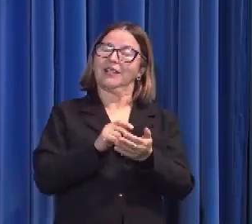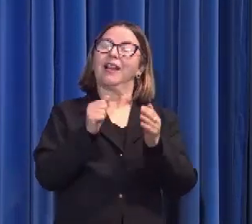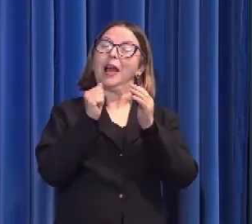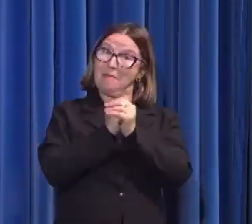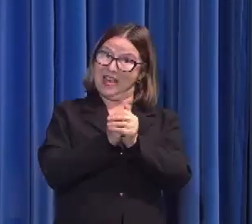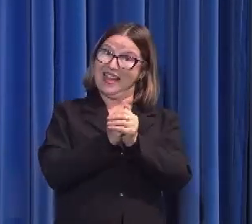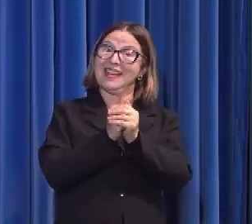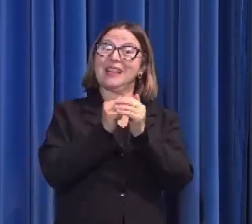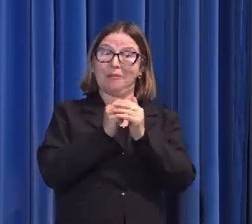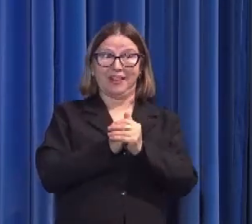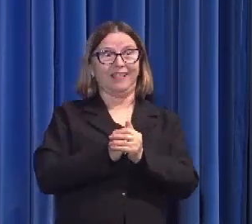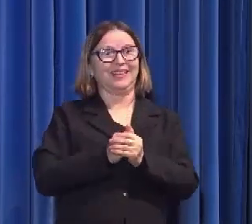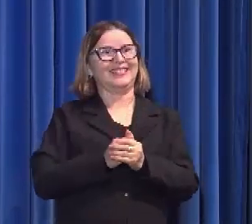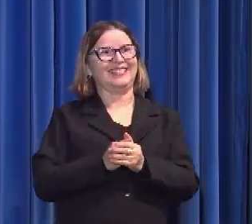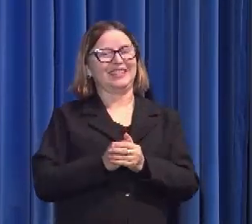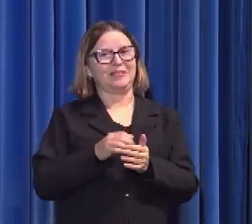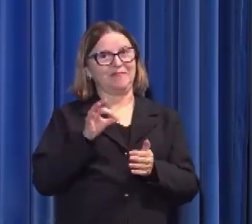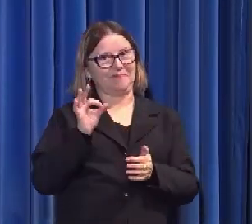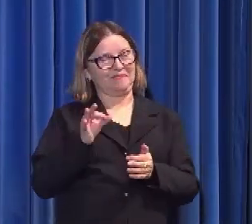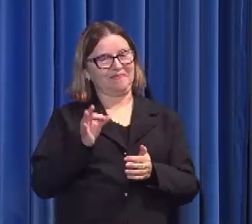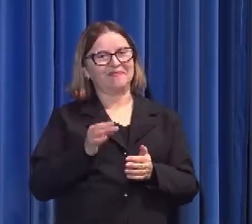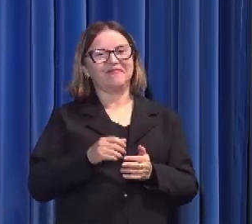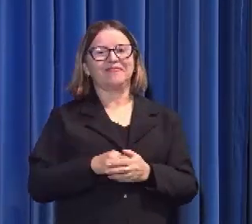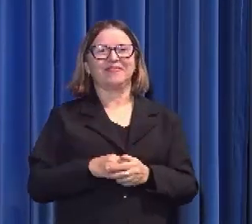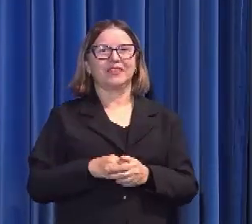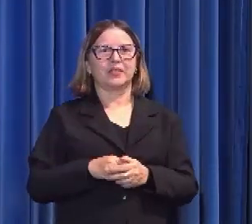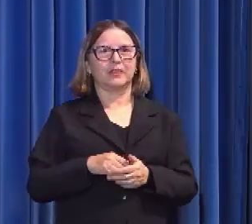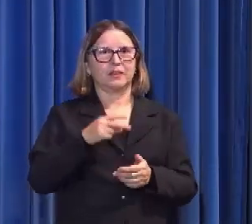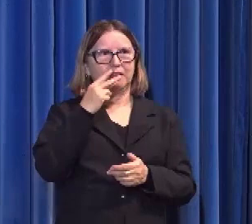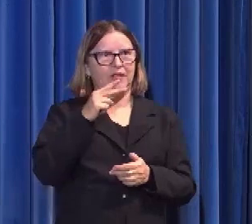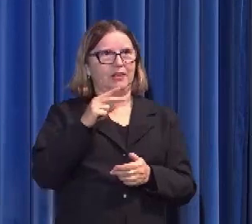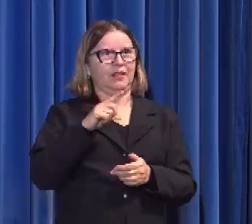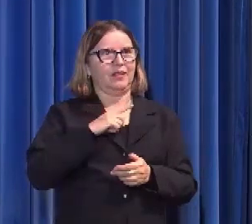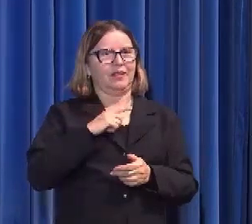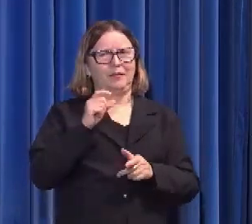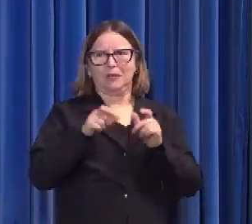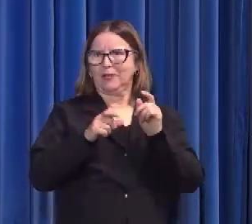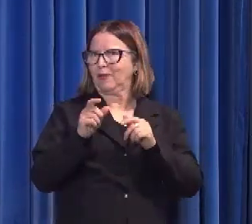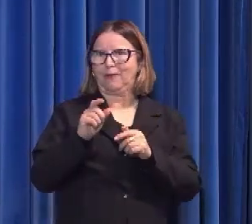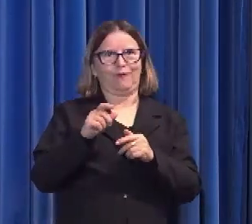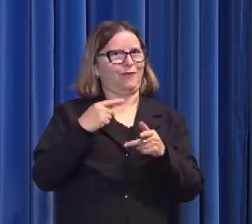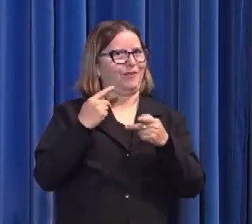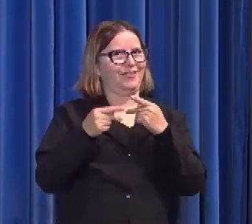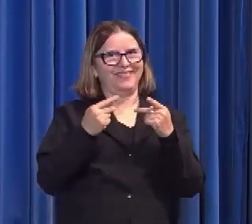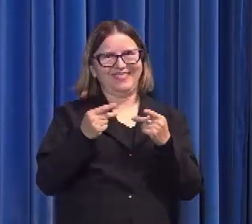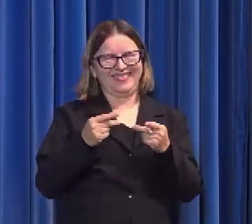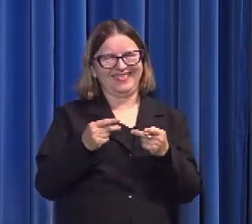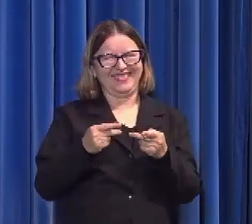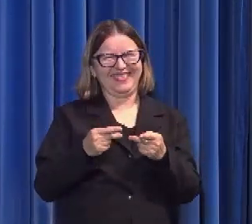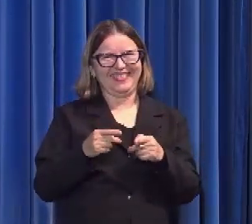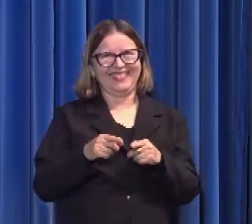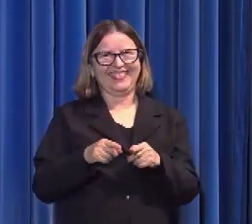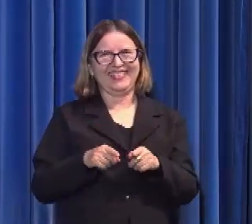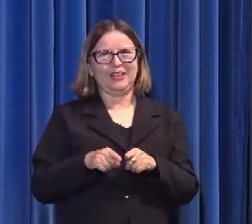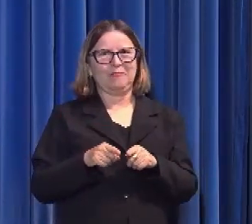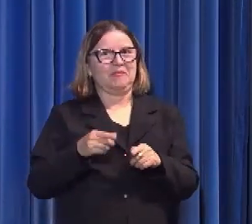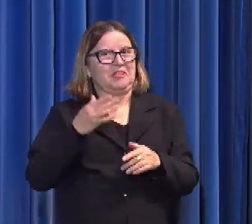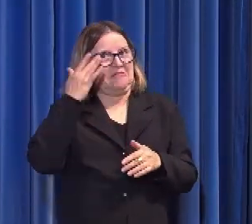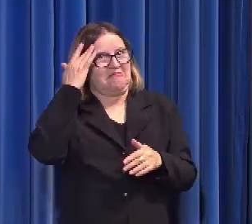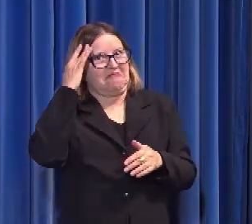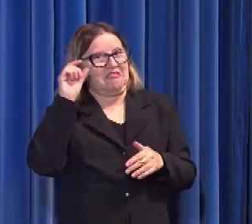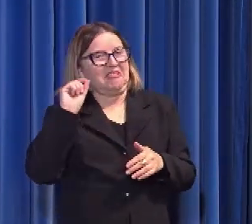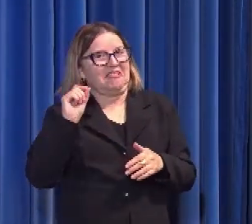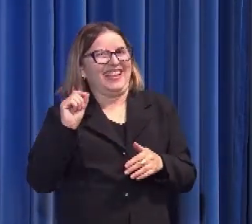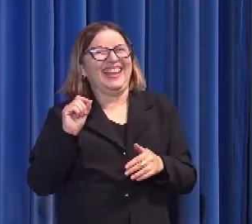Amém Ok eu vi eu vi que algo não falou alguém não falou mas eu não vi quem foi